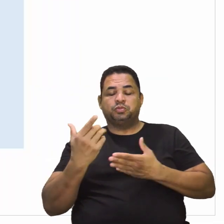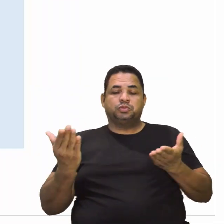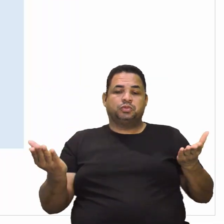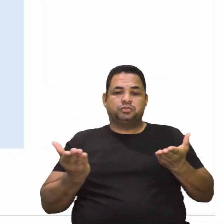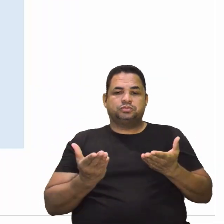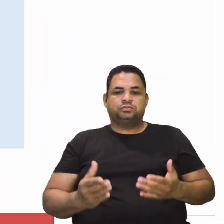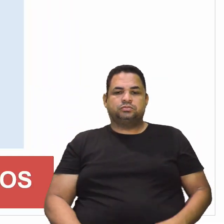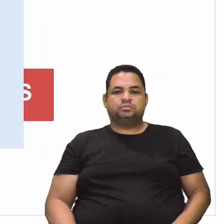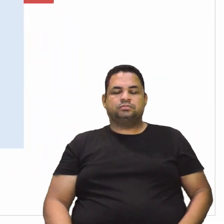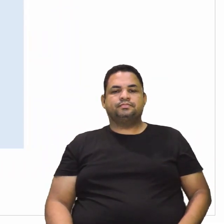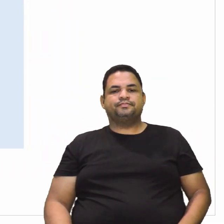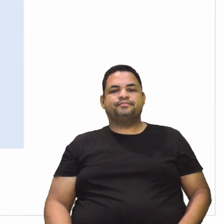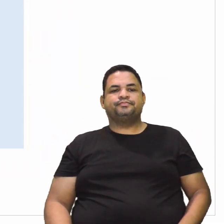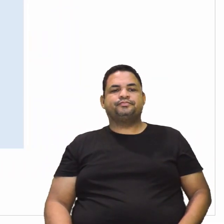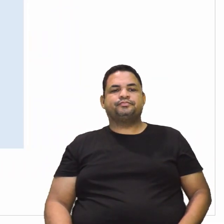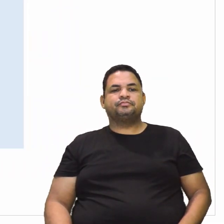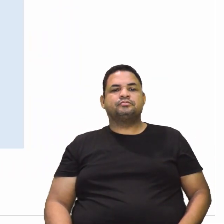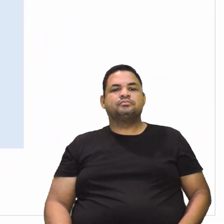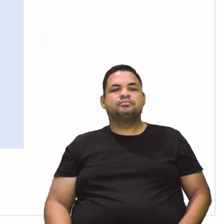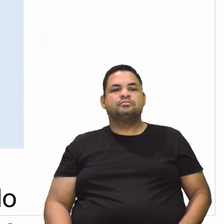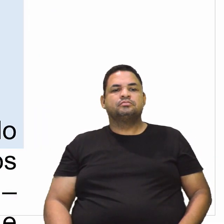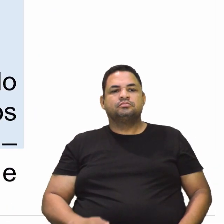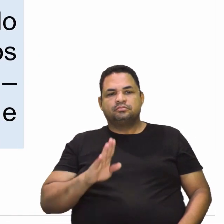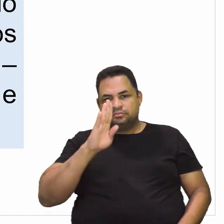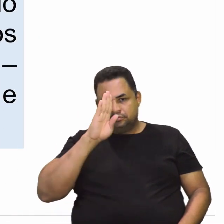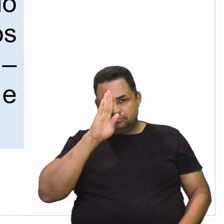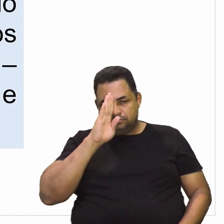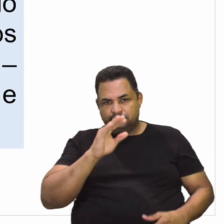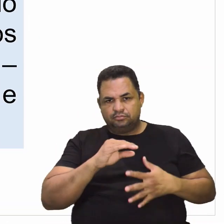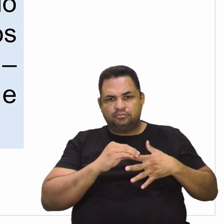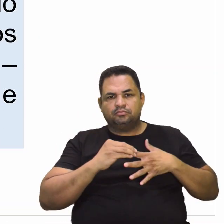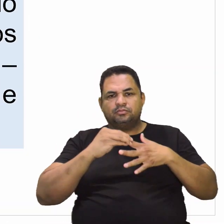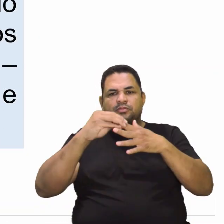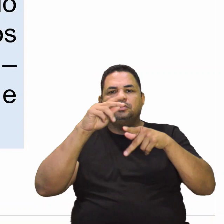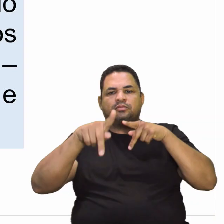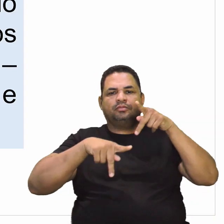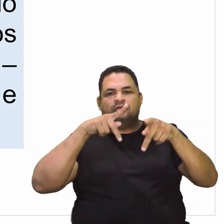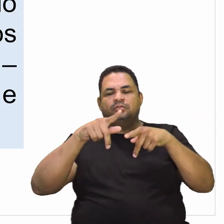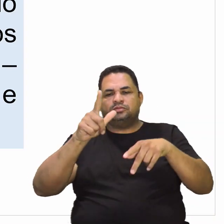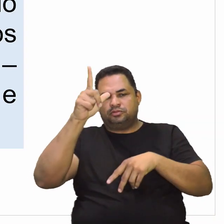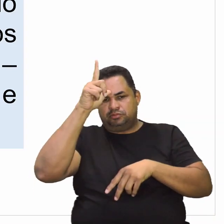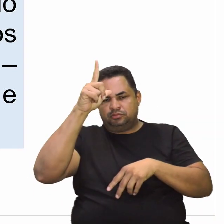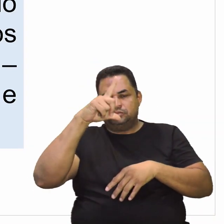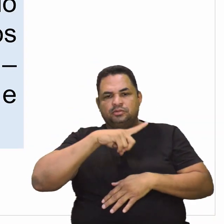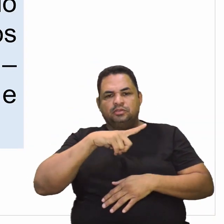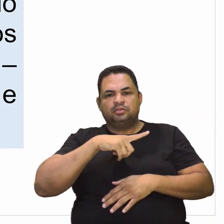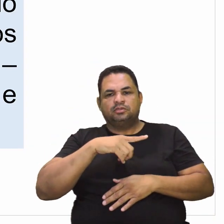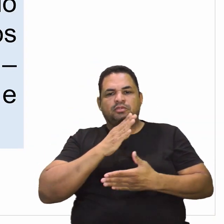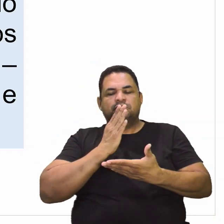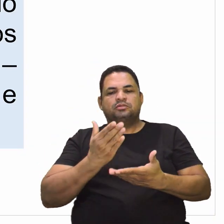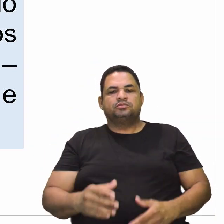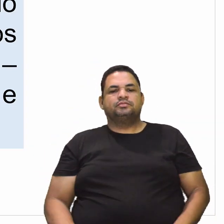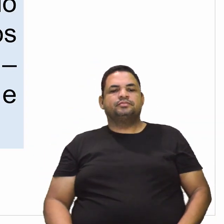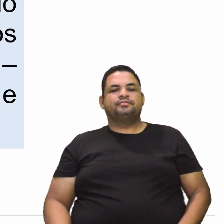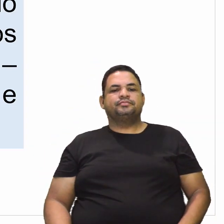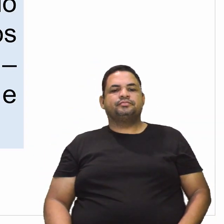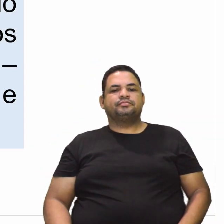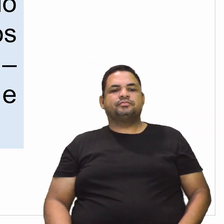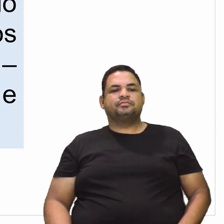Tá certo? Vejamos então. Principais povos germânicos nós temos. Aí,